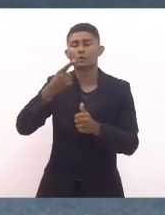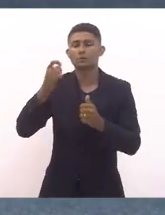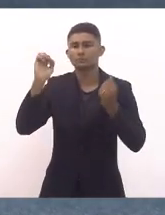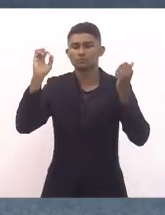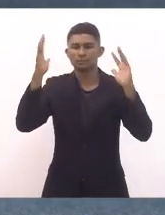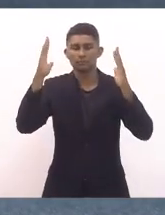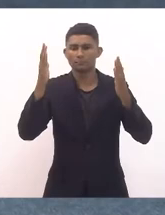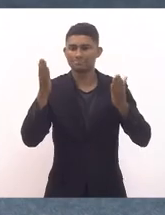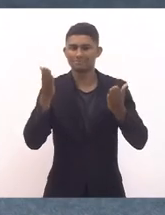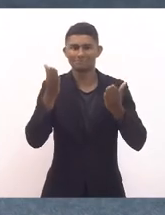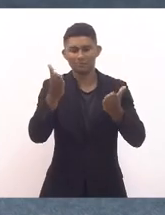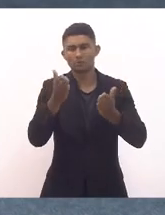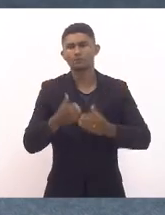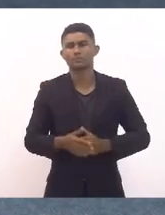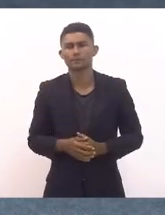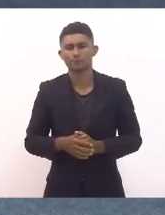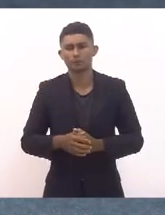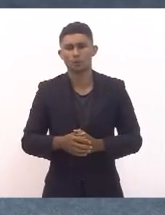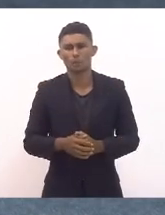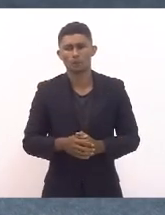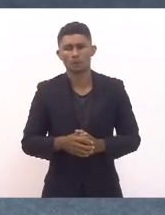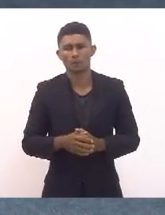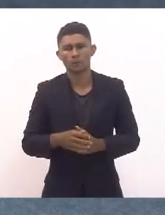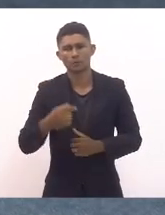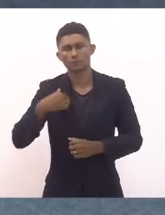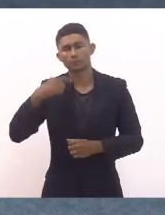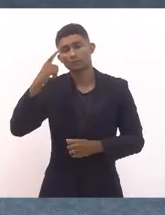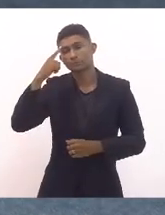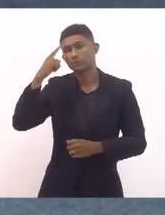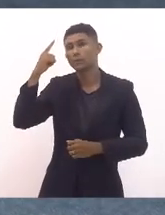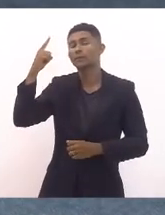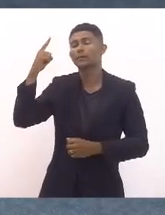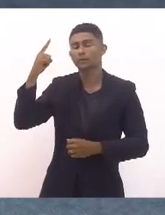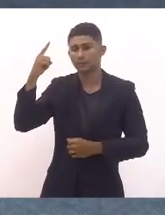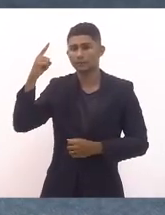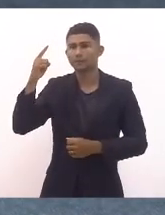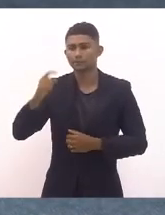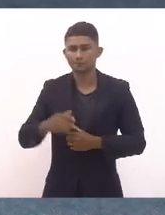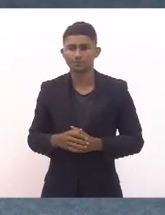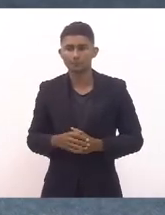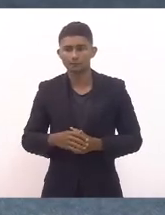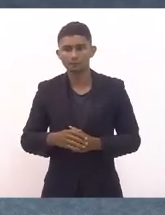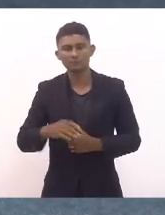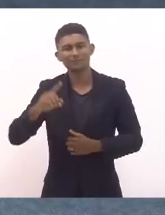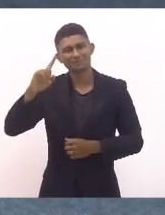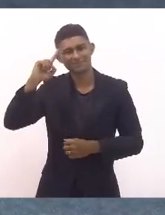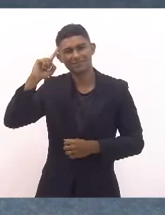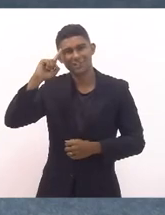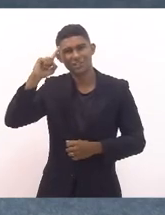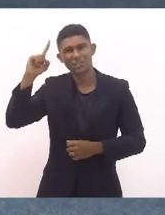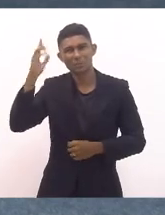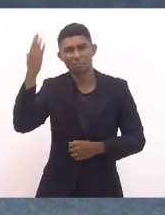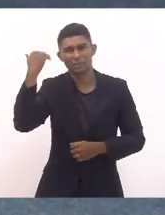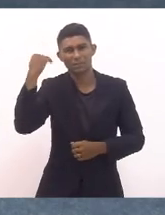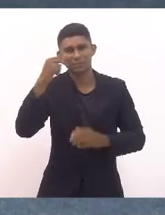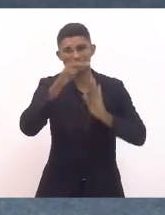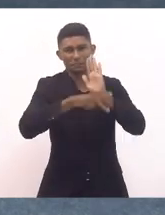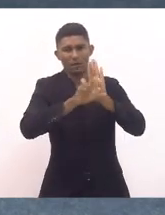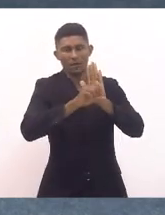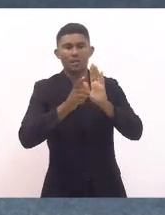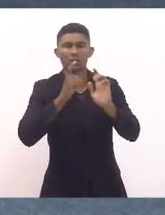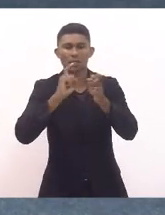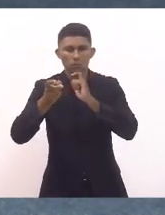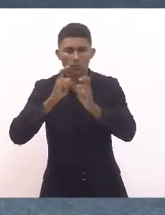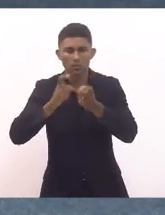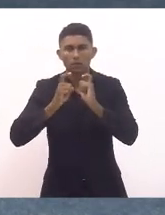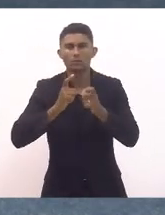Excelência, dizer que me lembro exatamente do dia da discussão desse projeto de lei de